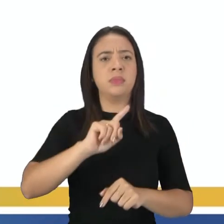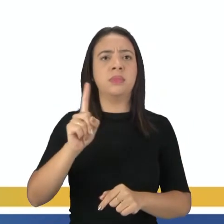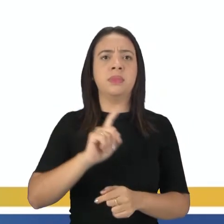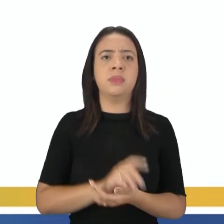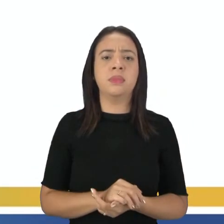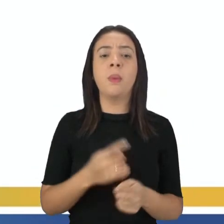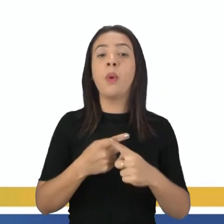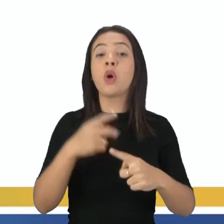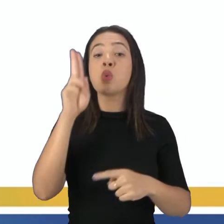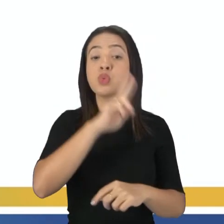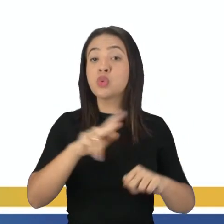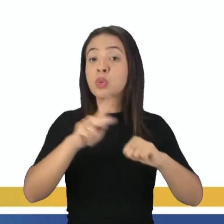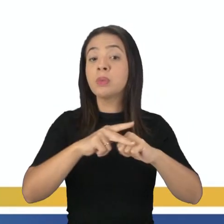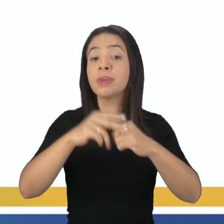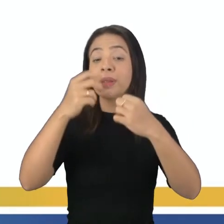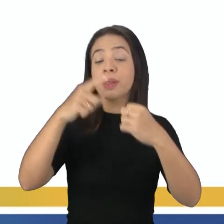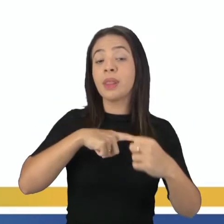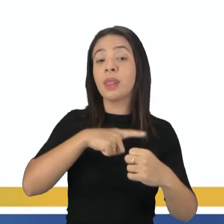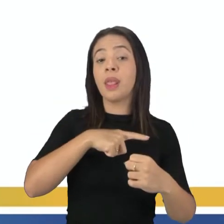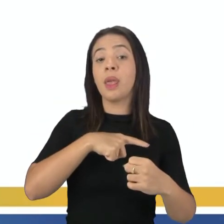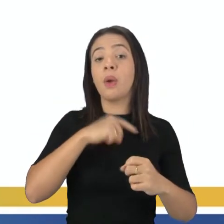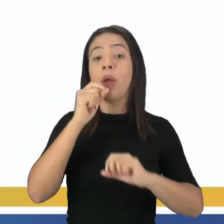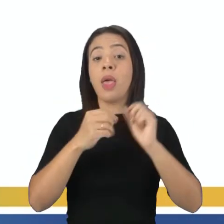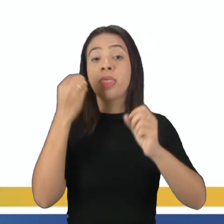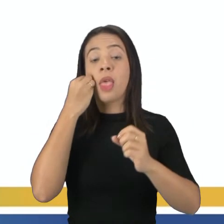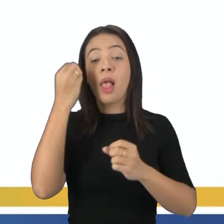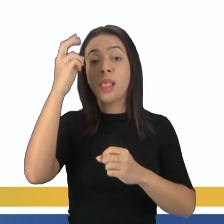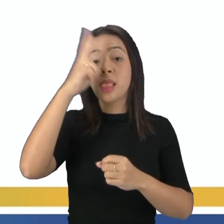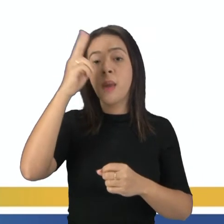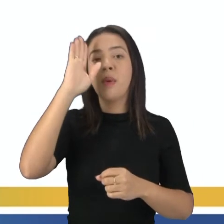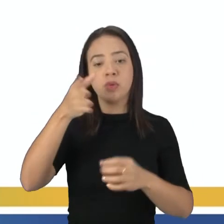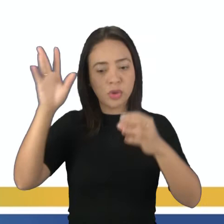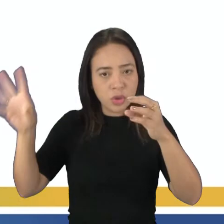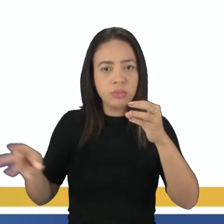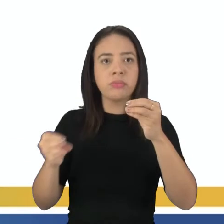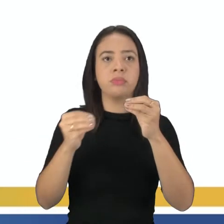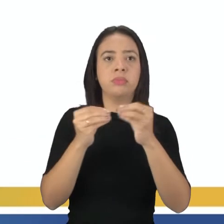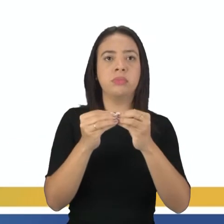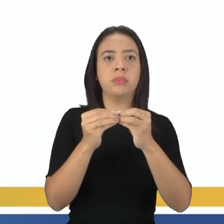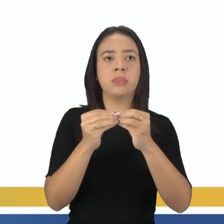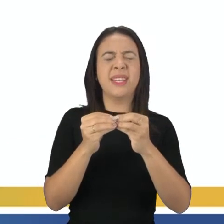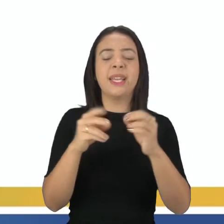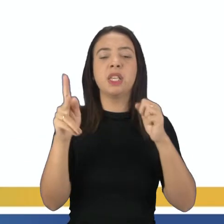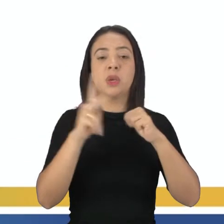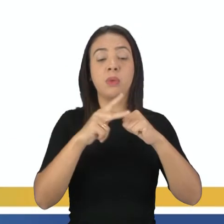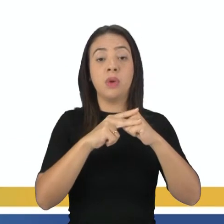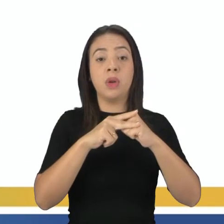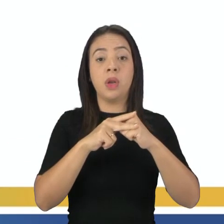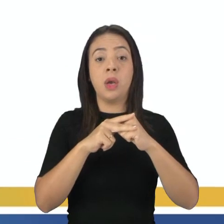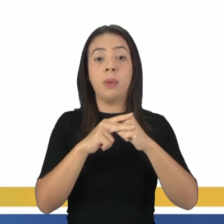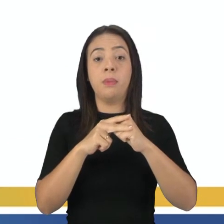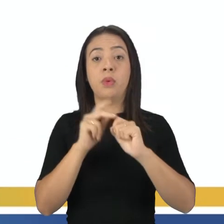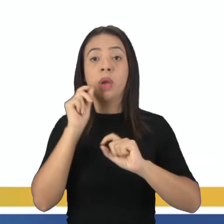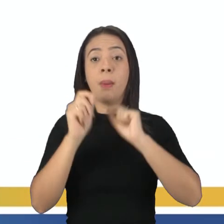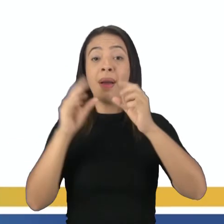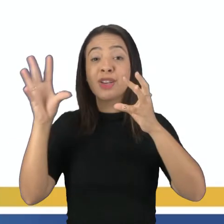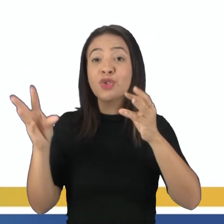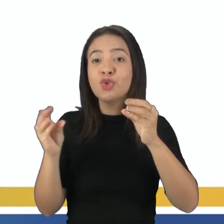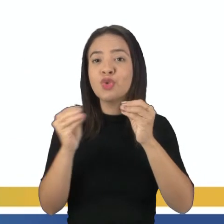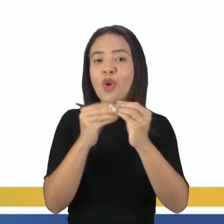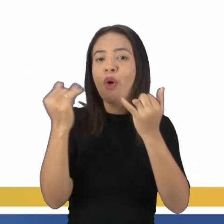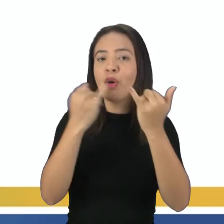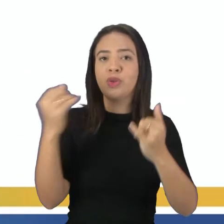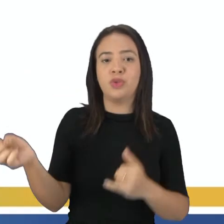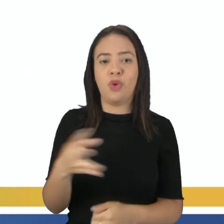já foi dito. De acordo com a regra, o pronome esta deve ser usado para adicionar uma informação nova e não para retomar o que já